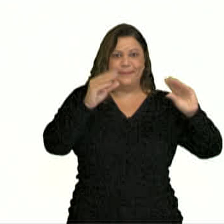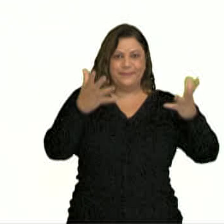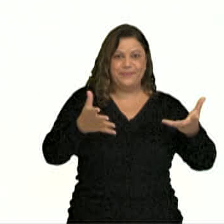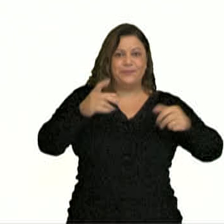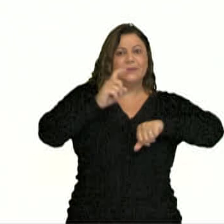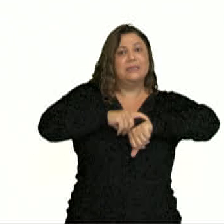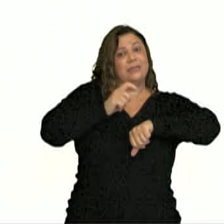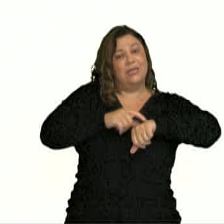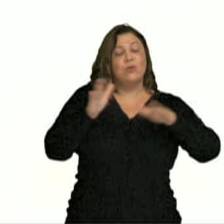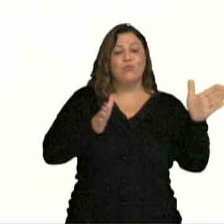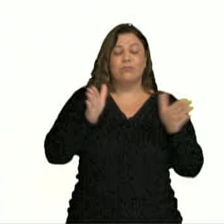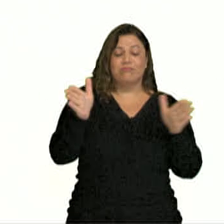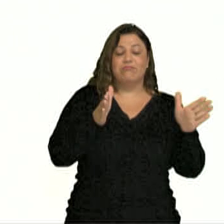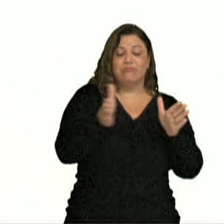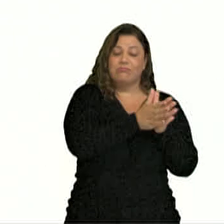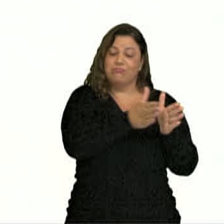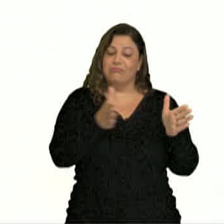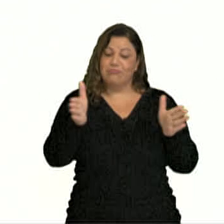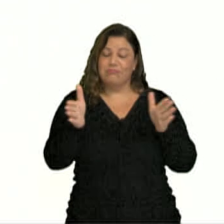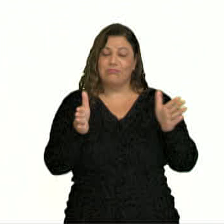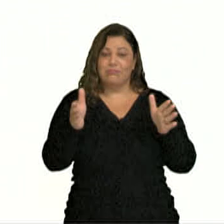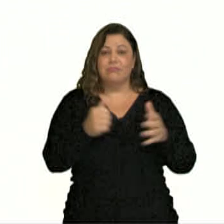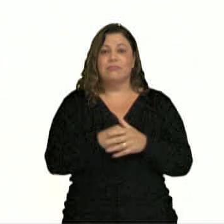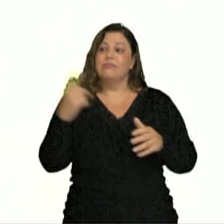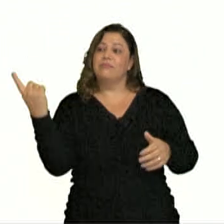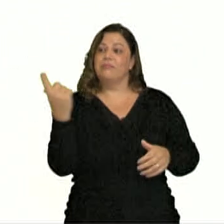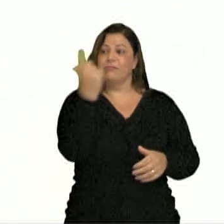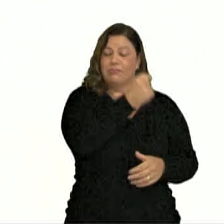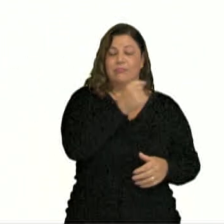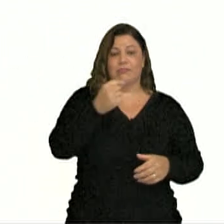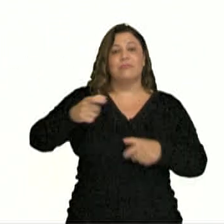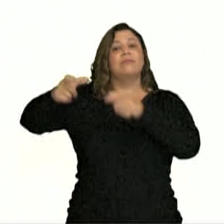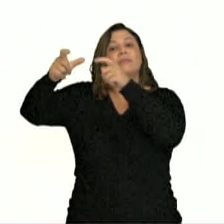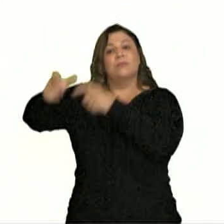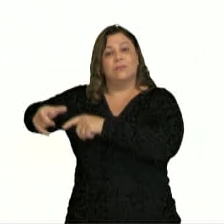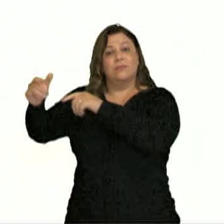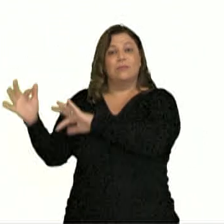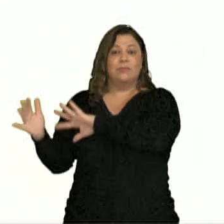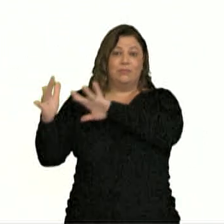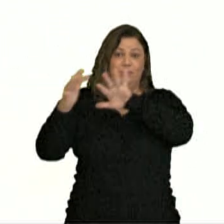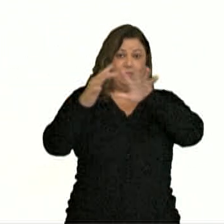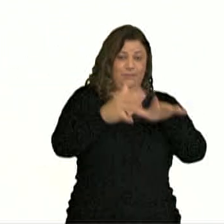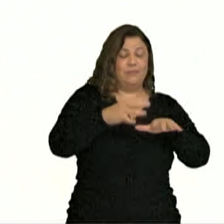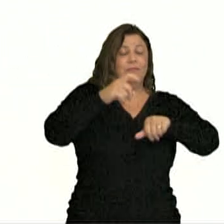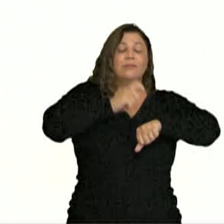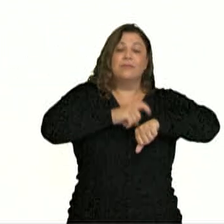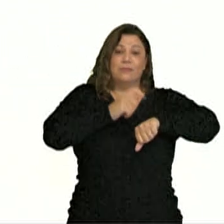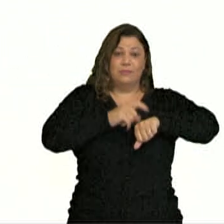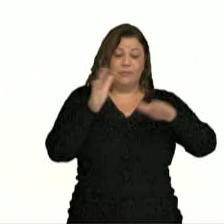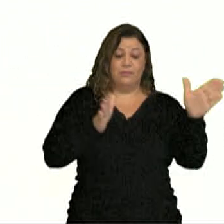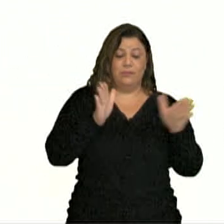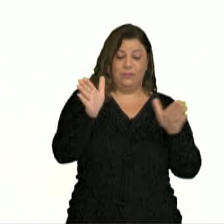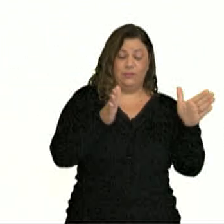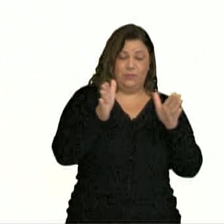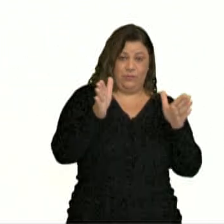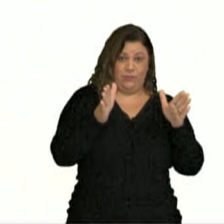temporária, onde o migrante sai de um determinado local em um determinado período do ano